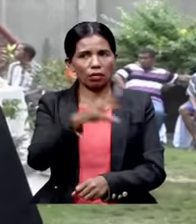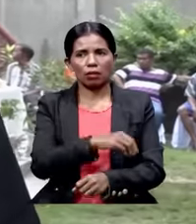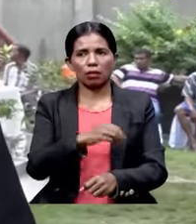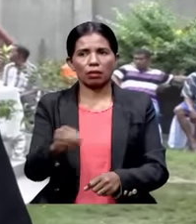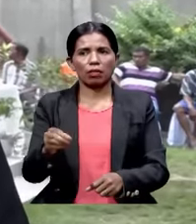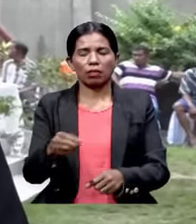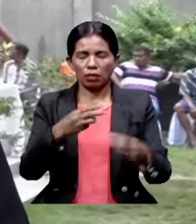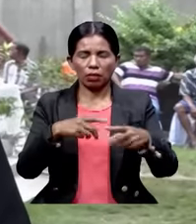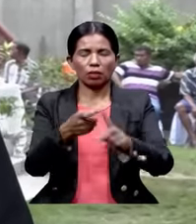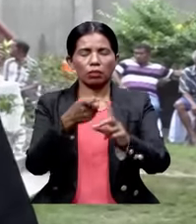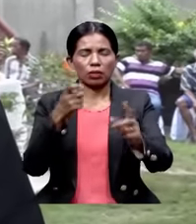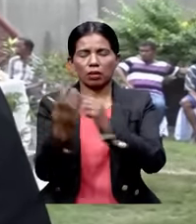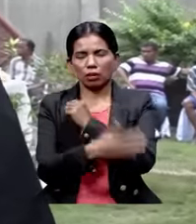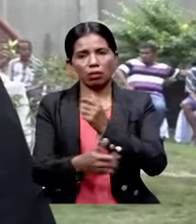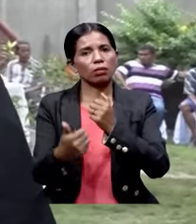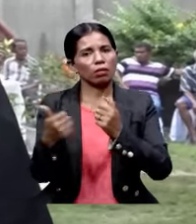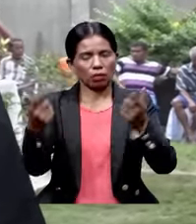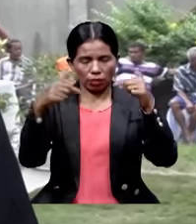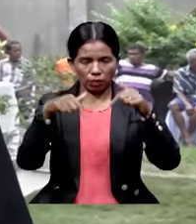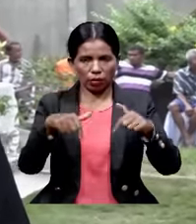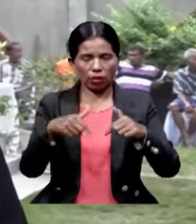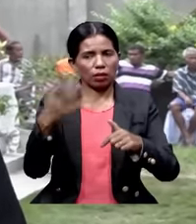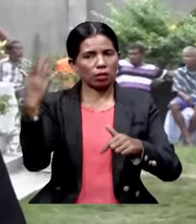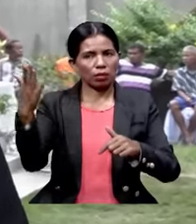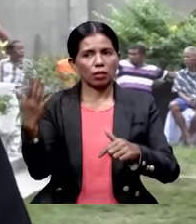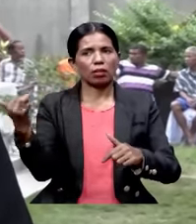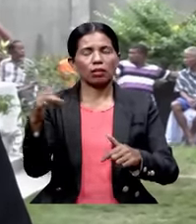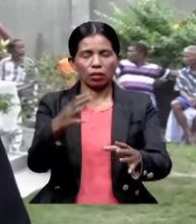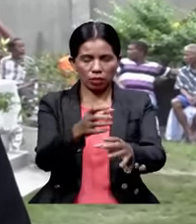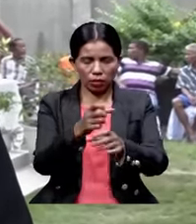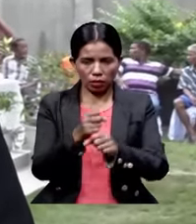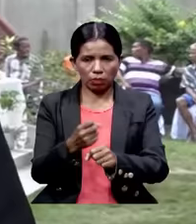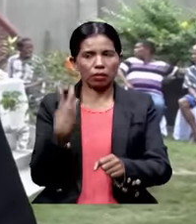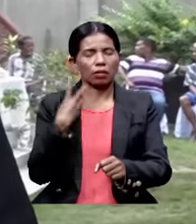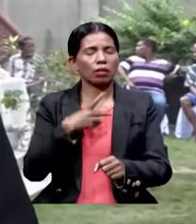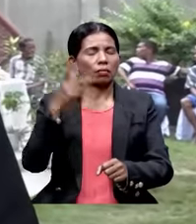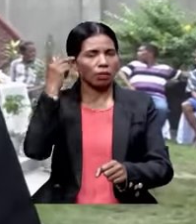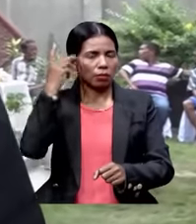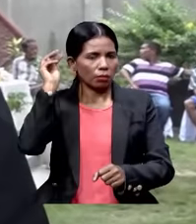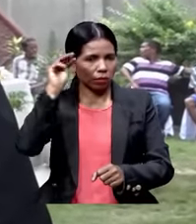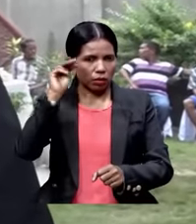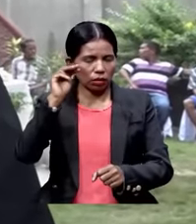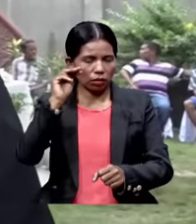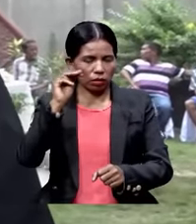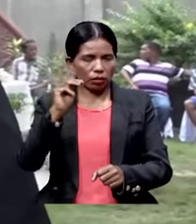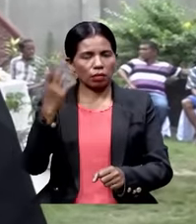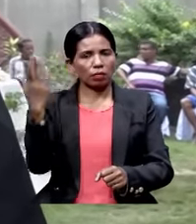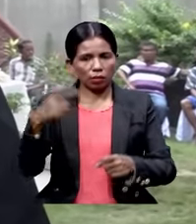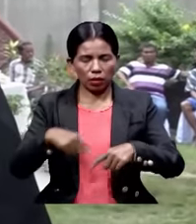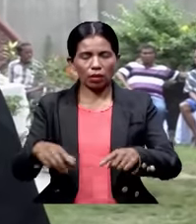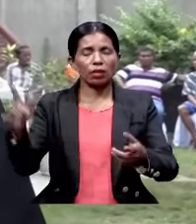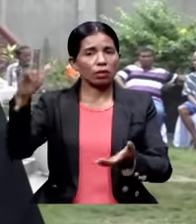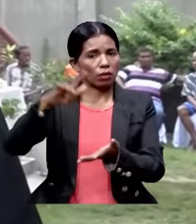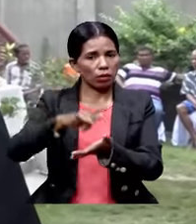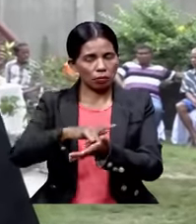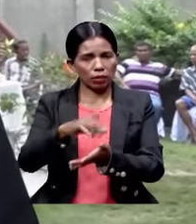maka deslocação nesa estrangeiro mai, ia na ba consegue simu ita nia primeiro ministro tun ia reporto, e